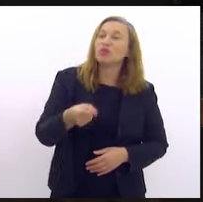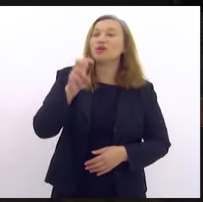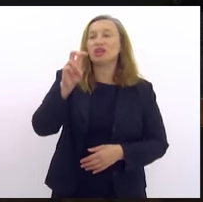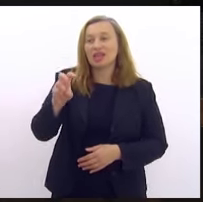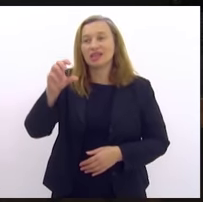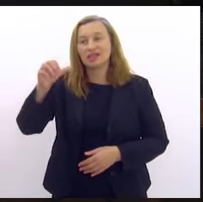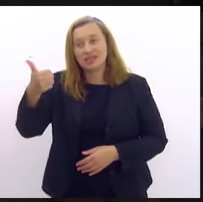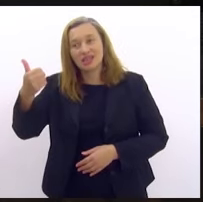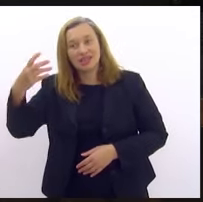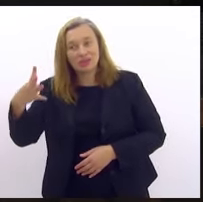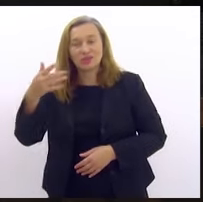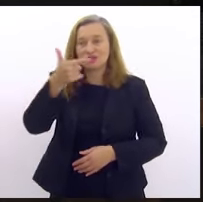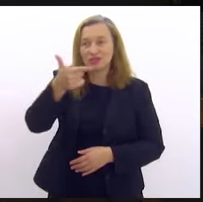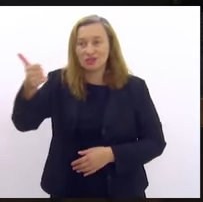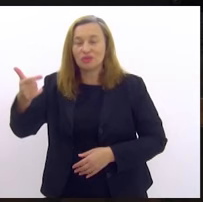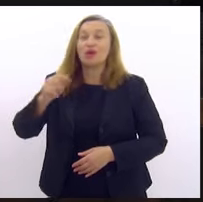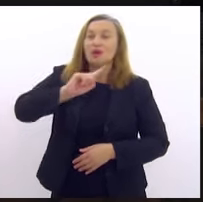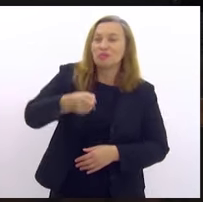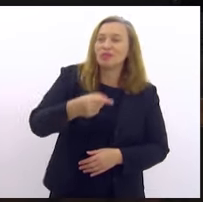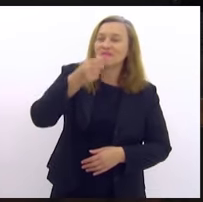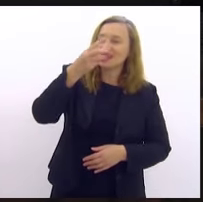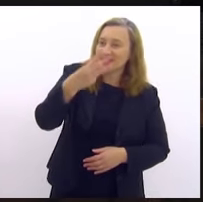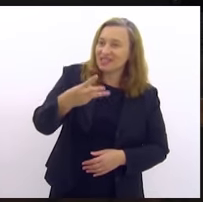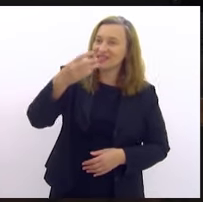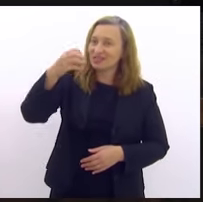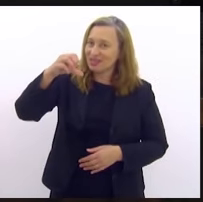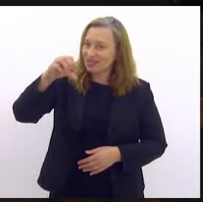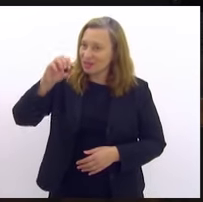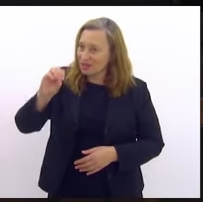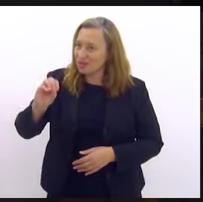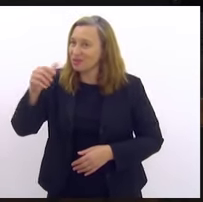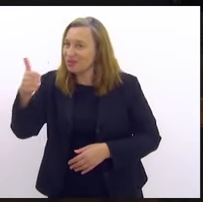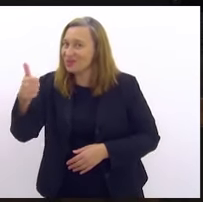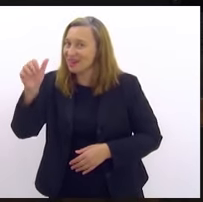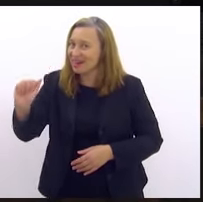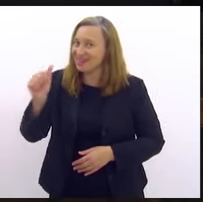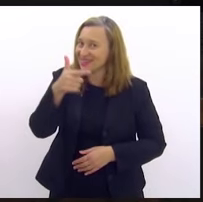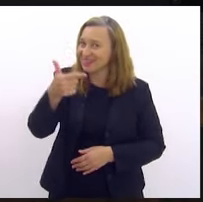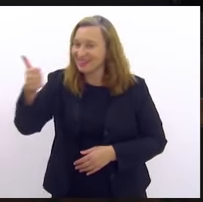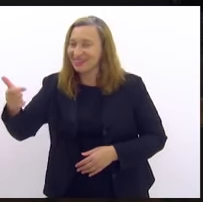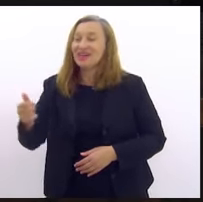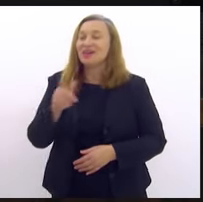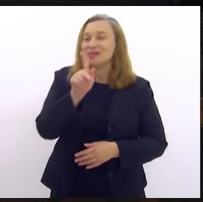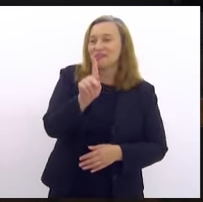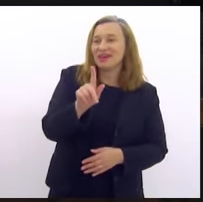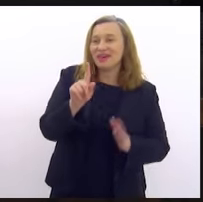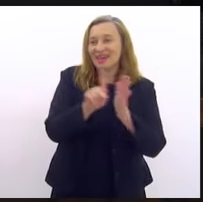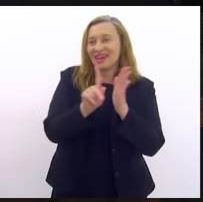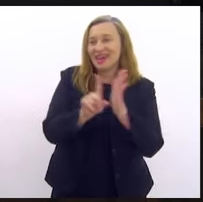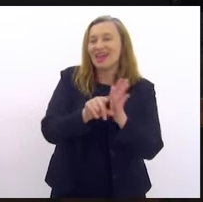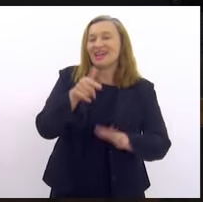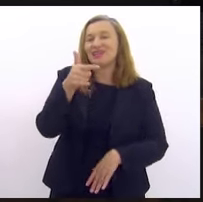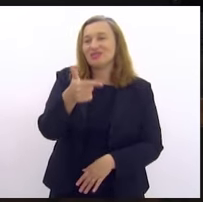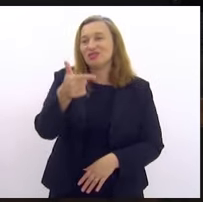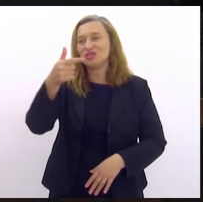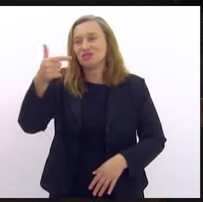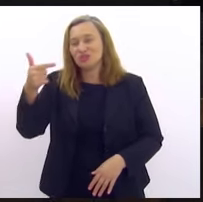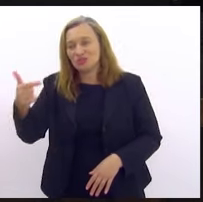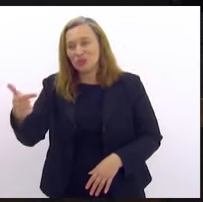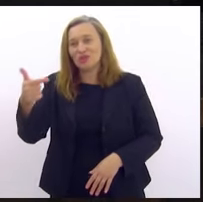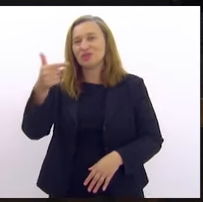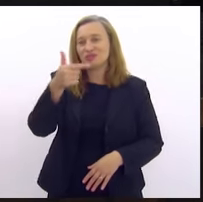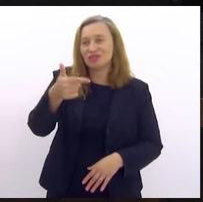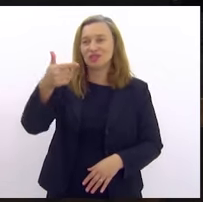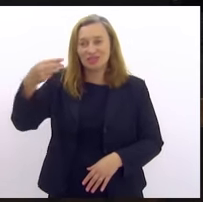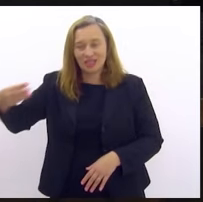6.514 de 2022, 1.301-A de 2012, PL 22/2023,